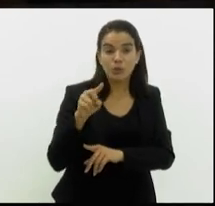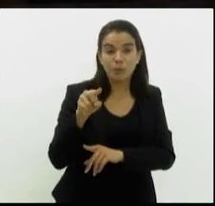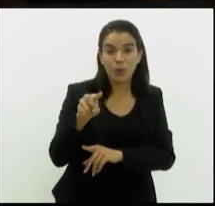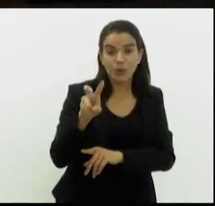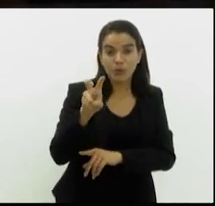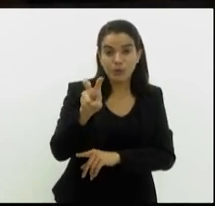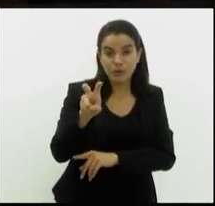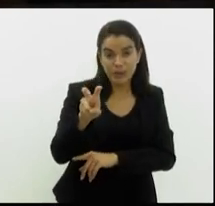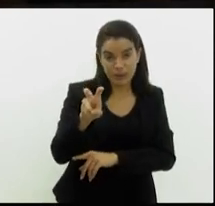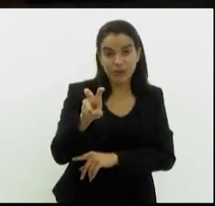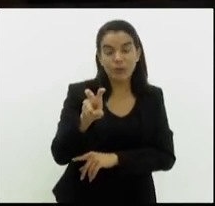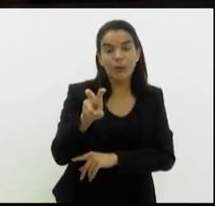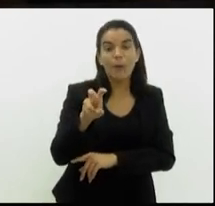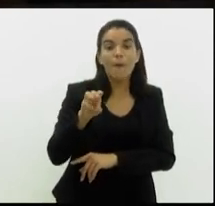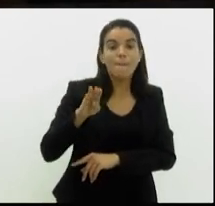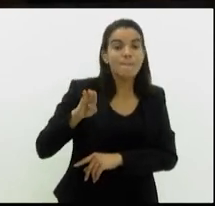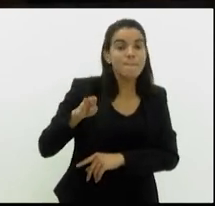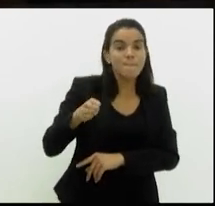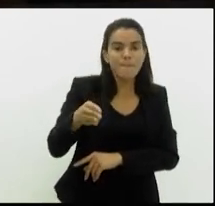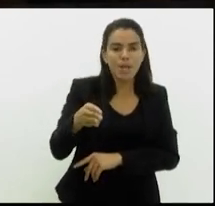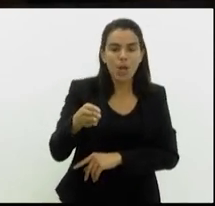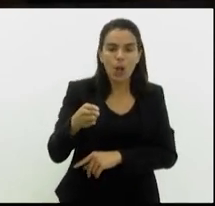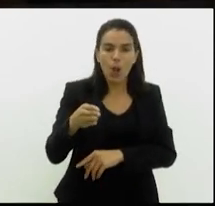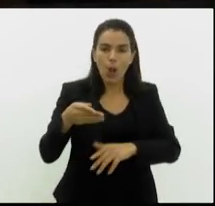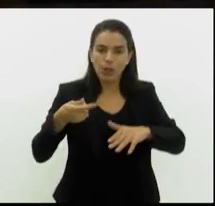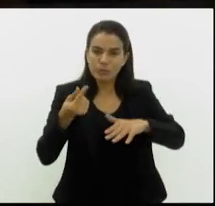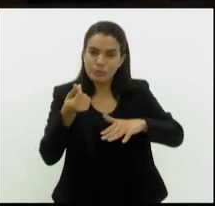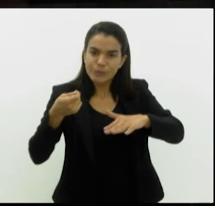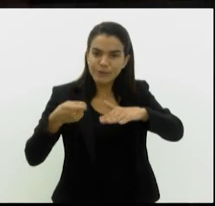nos cofres do SUS. Mas veja só,